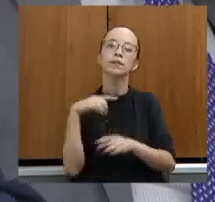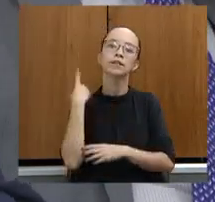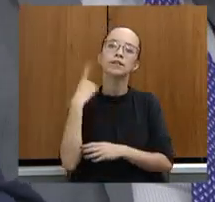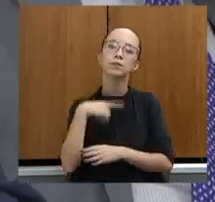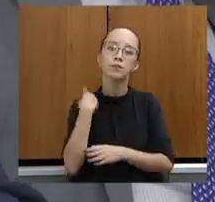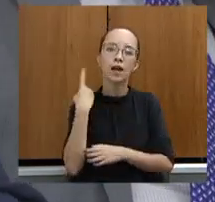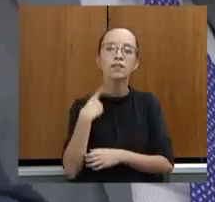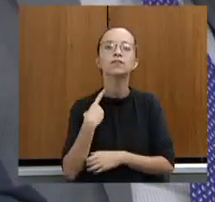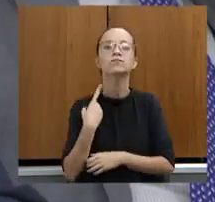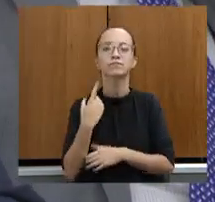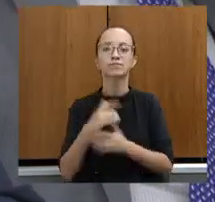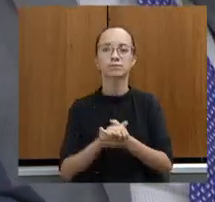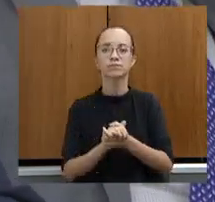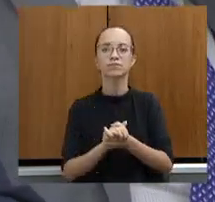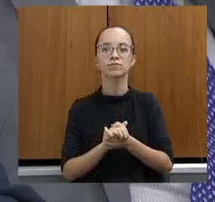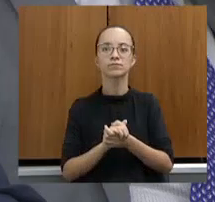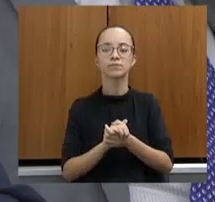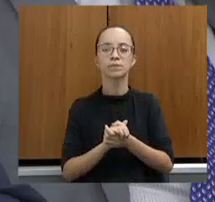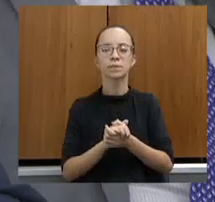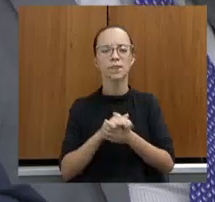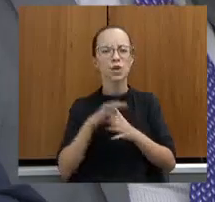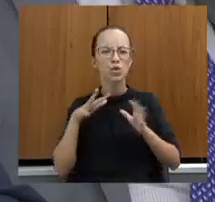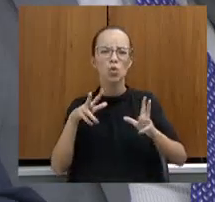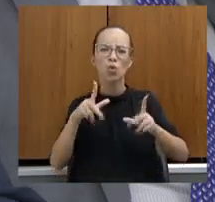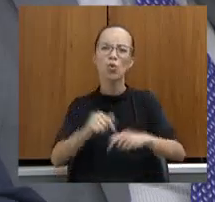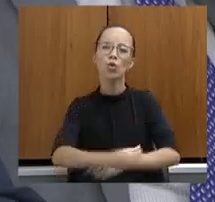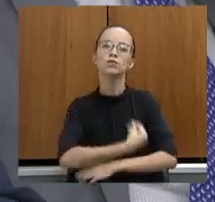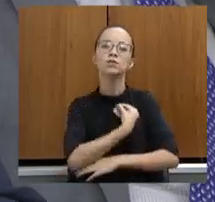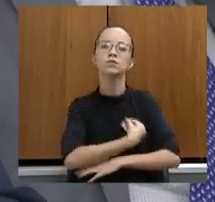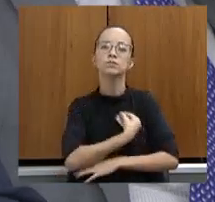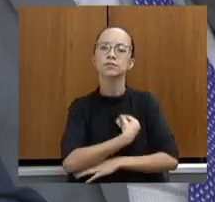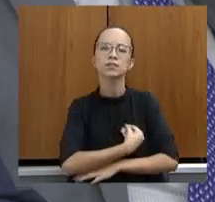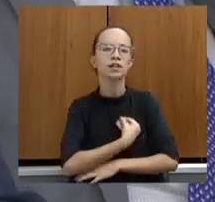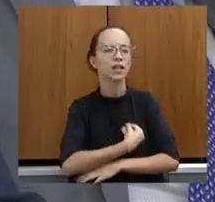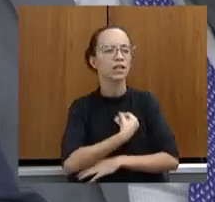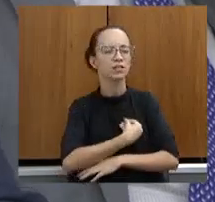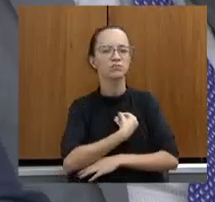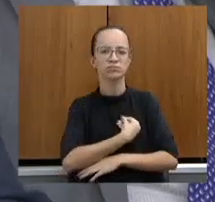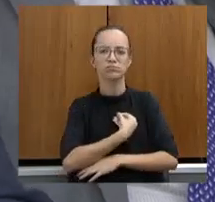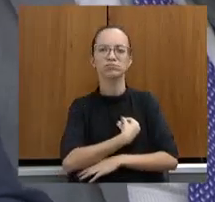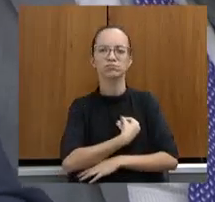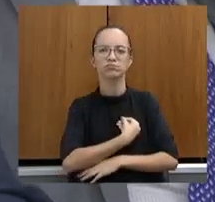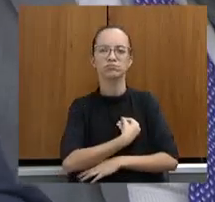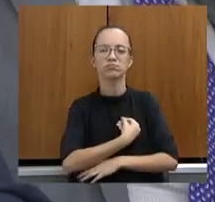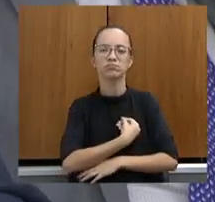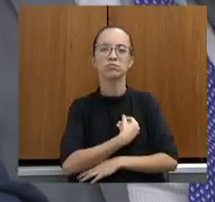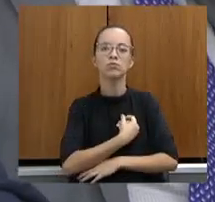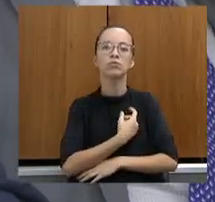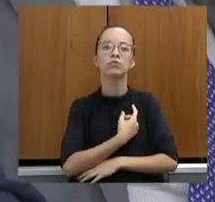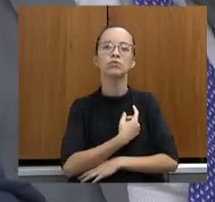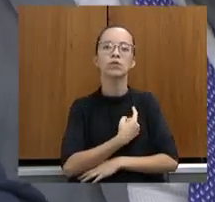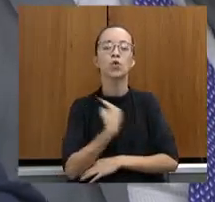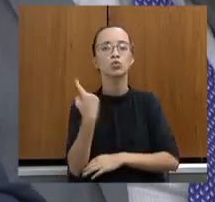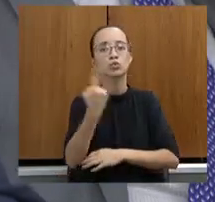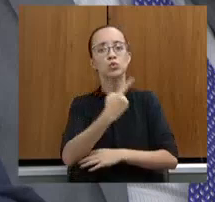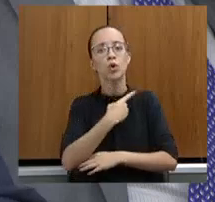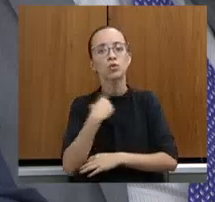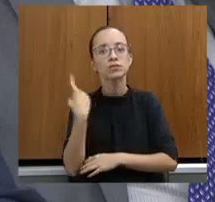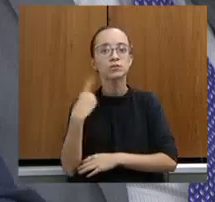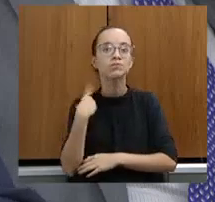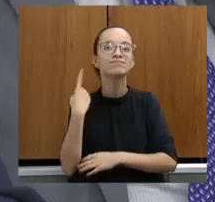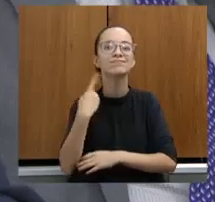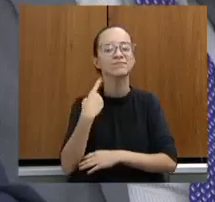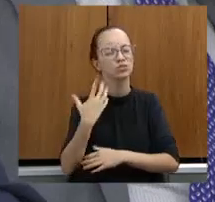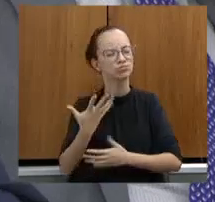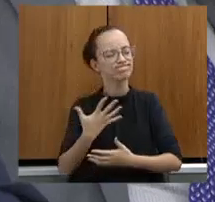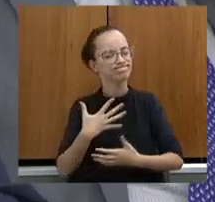Cerqueira Quer comentar também todos os presentes vereadores de Itutinga e os nossos secretários que hoje nos dão